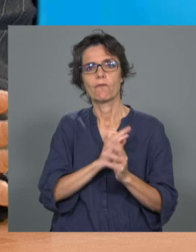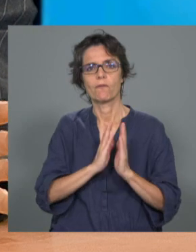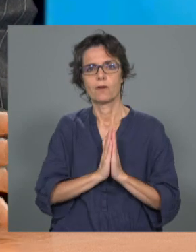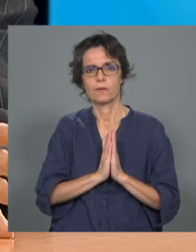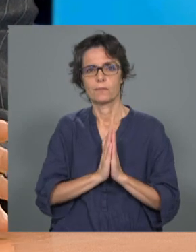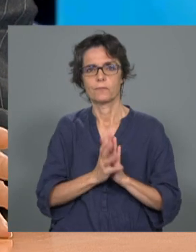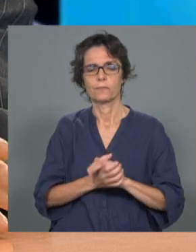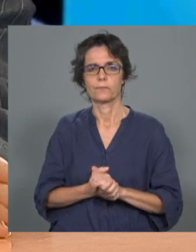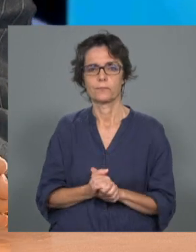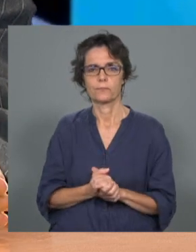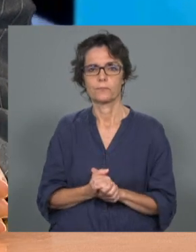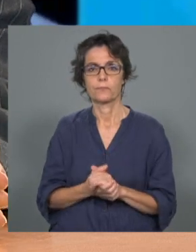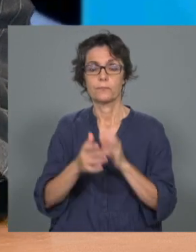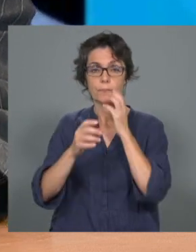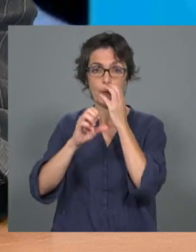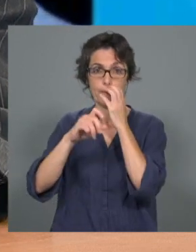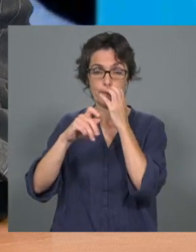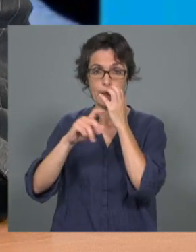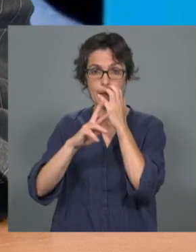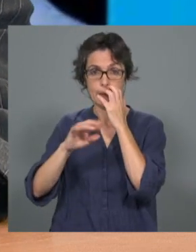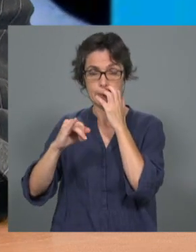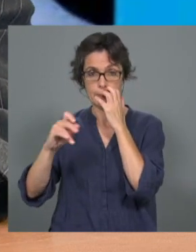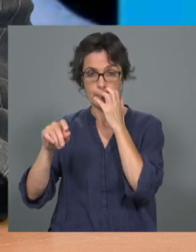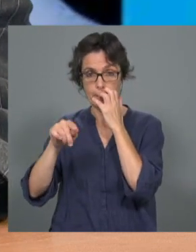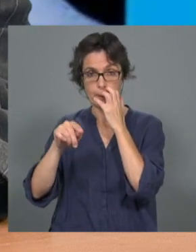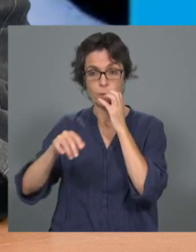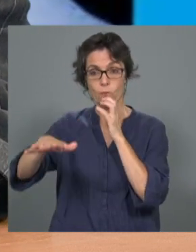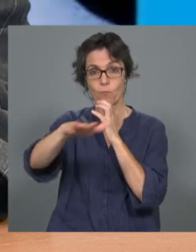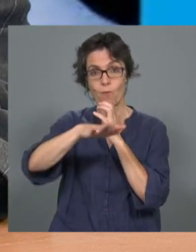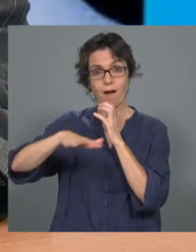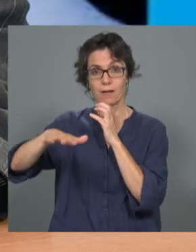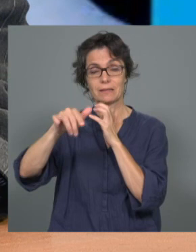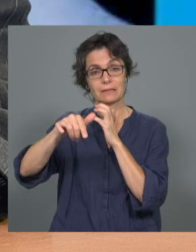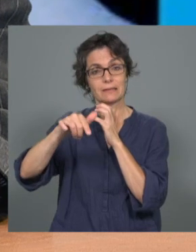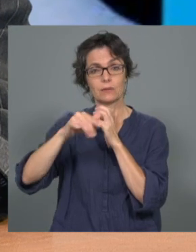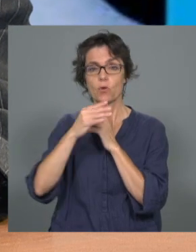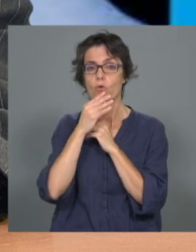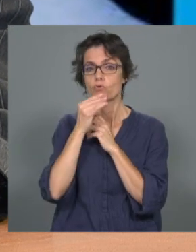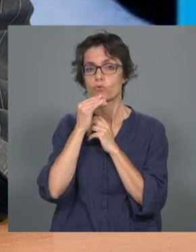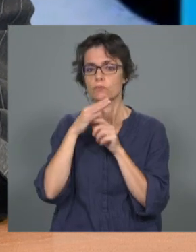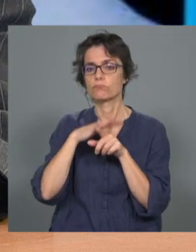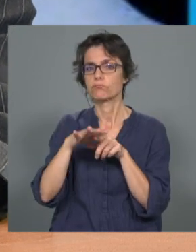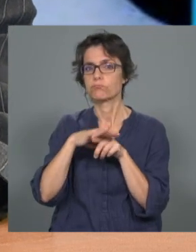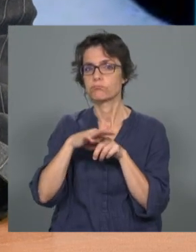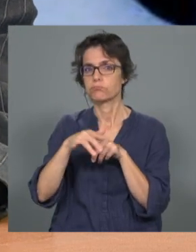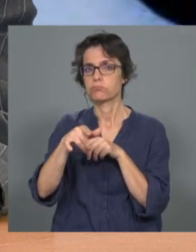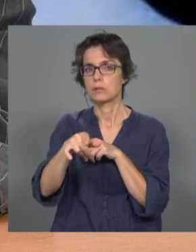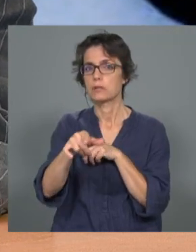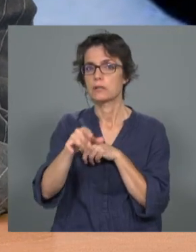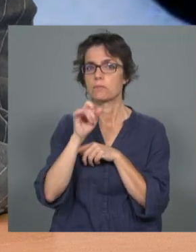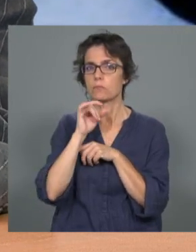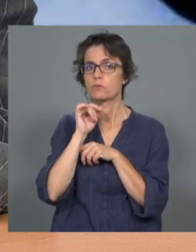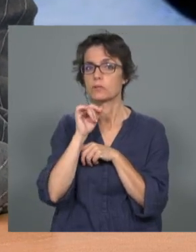seja, a Galácia era uma zona de alguma influência judaica e, portanto, é possível que